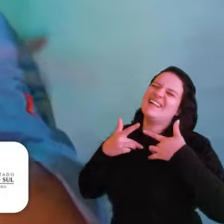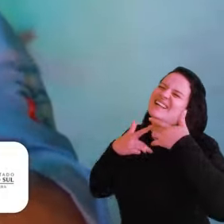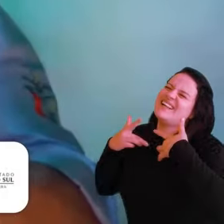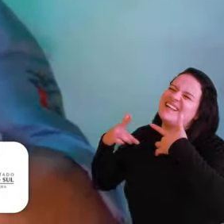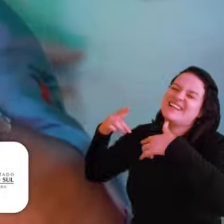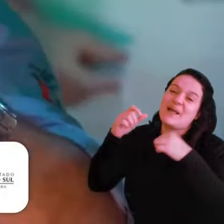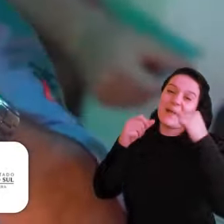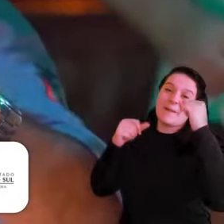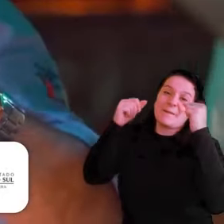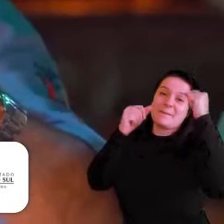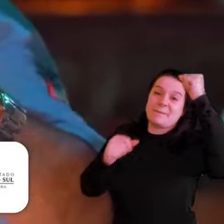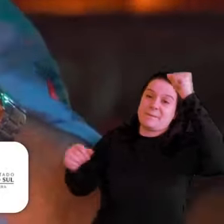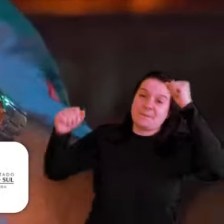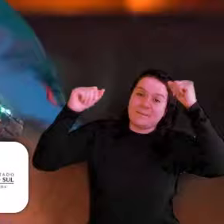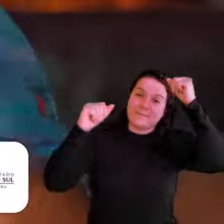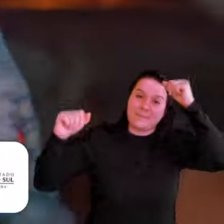de ouro.